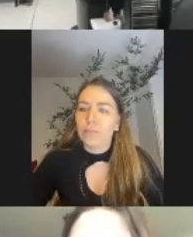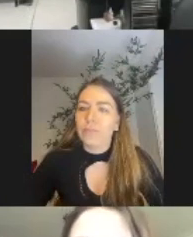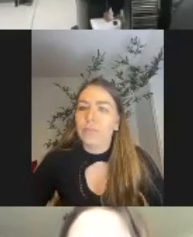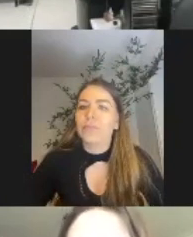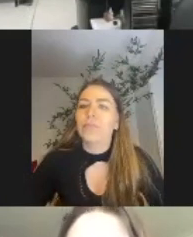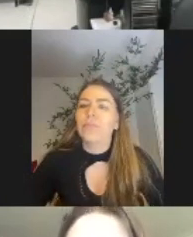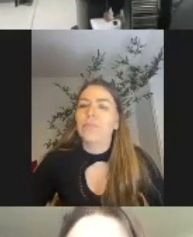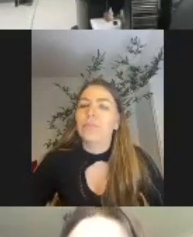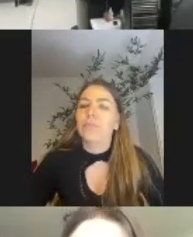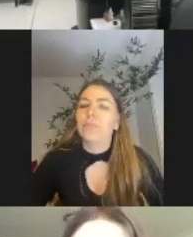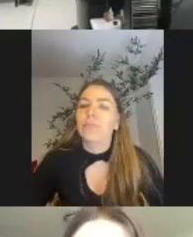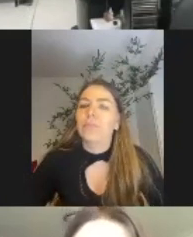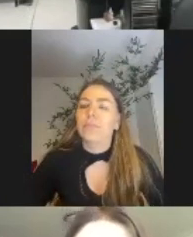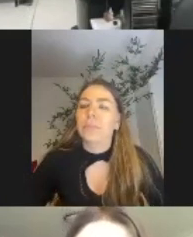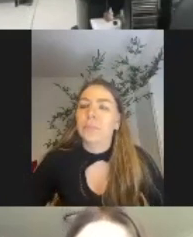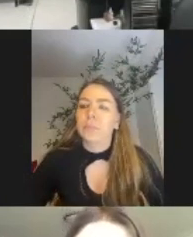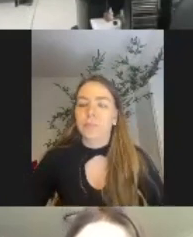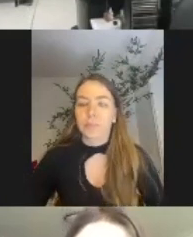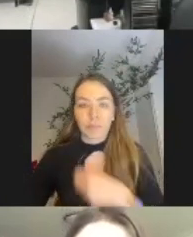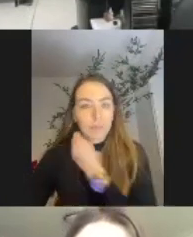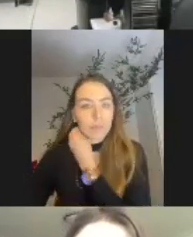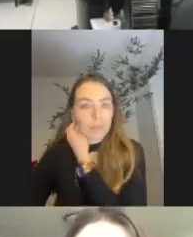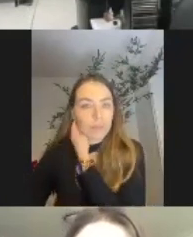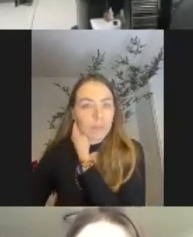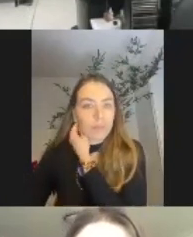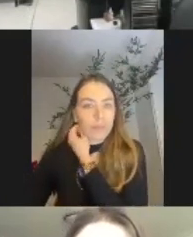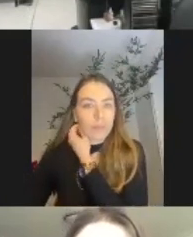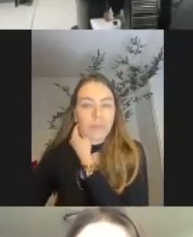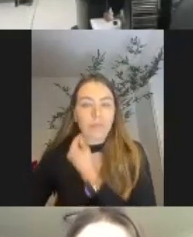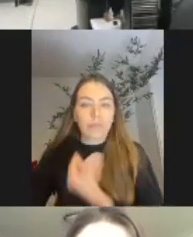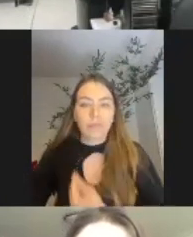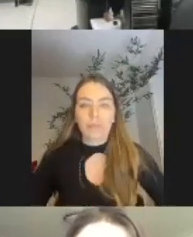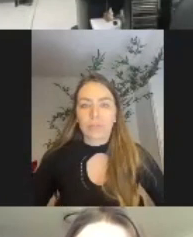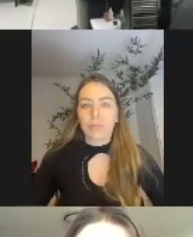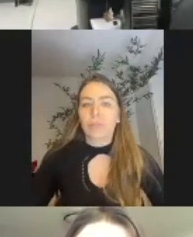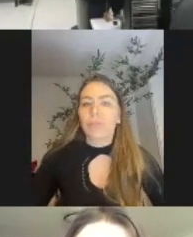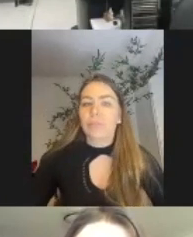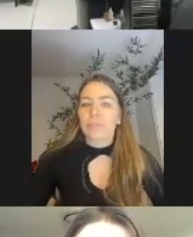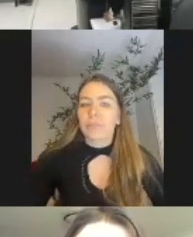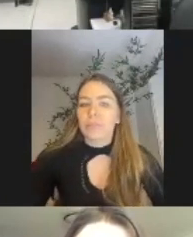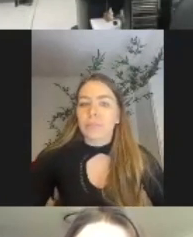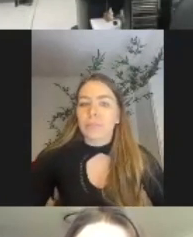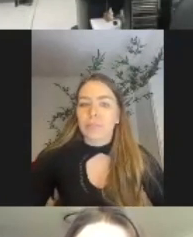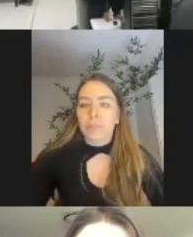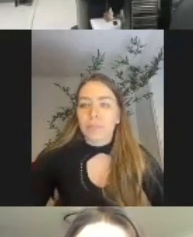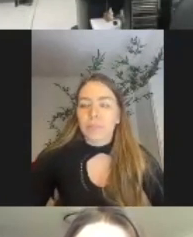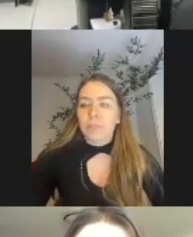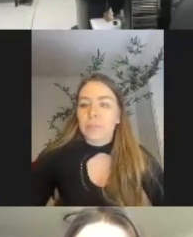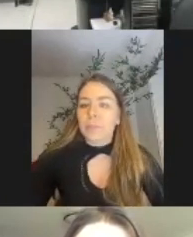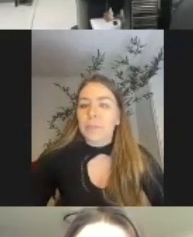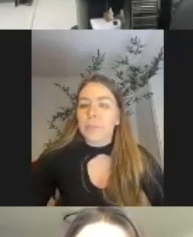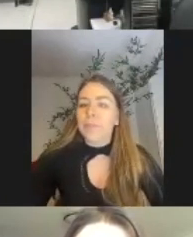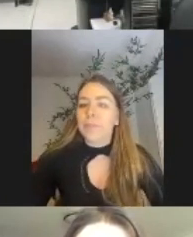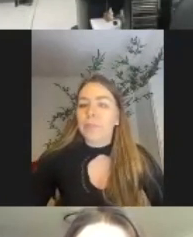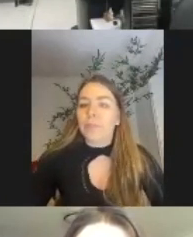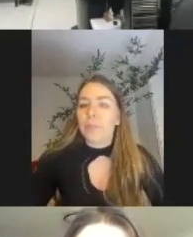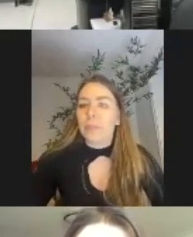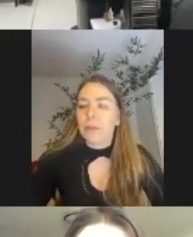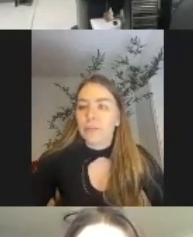são óleos processados, eles são óleos inflamatórios e eles não fazem parte da estratégia. Margarina é